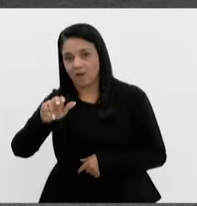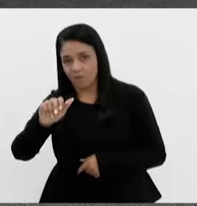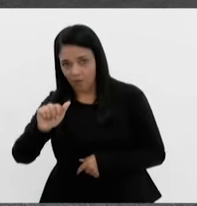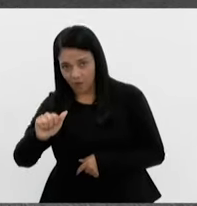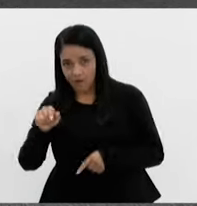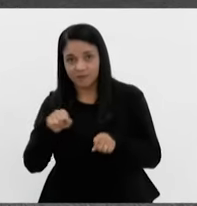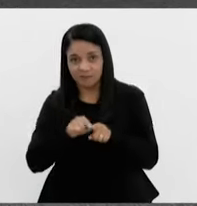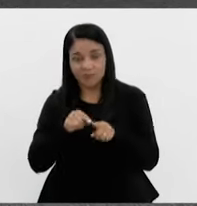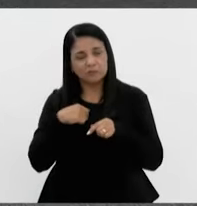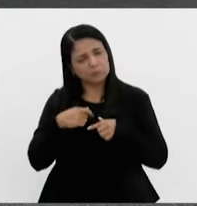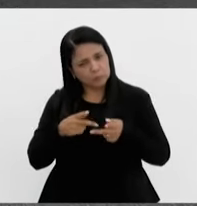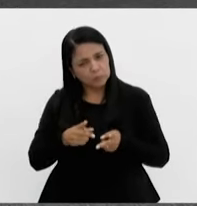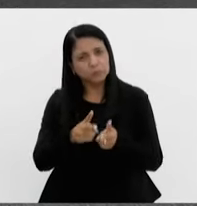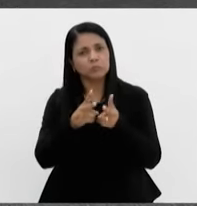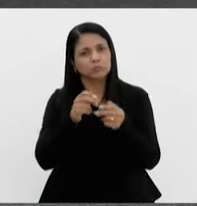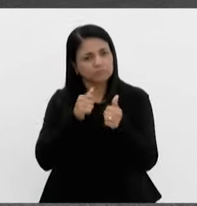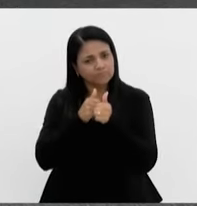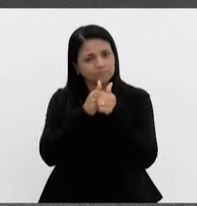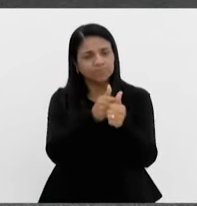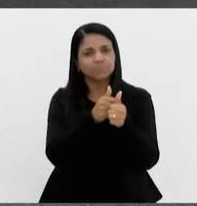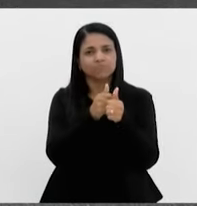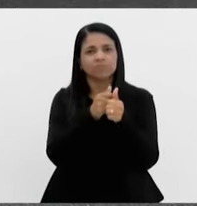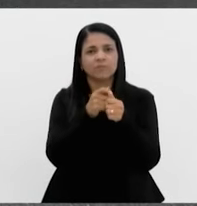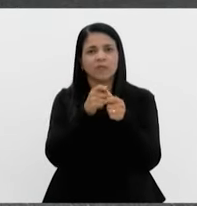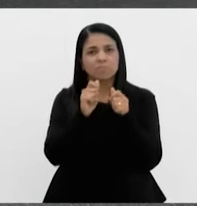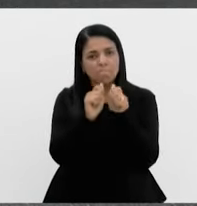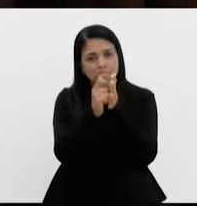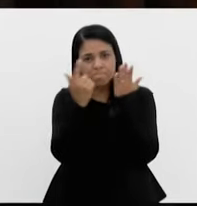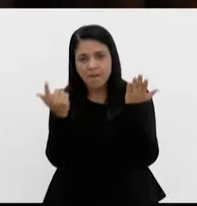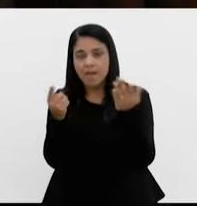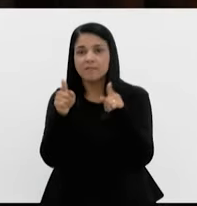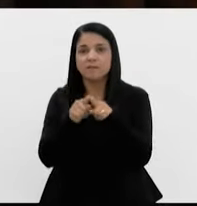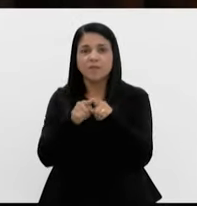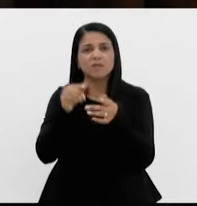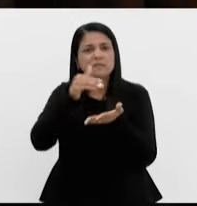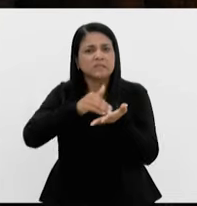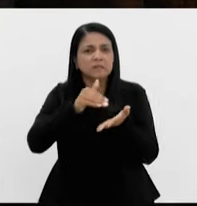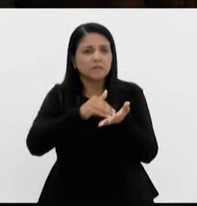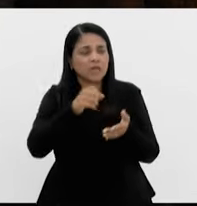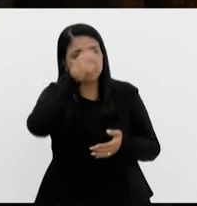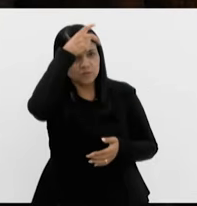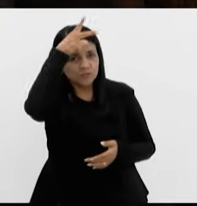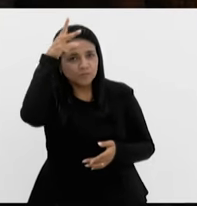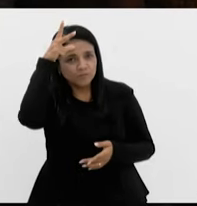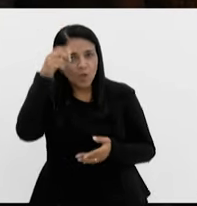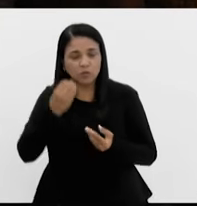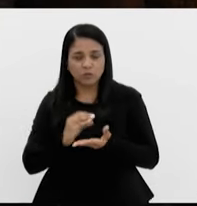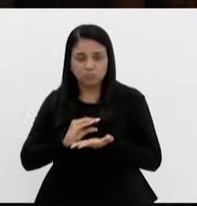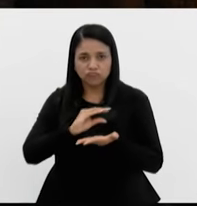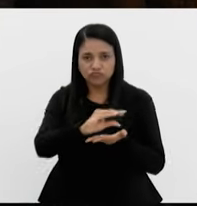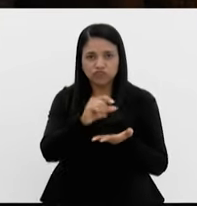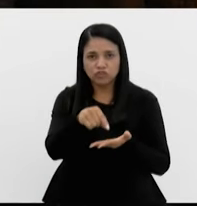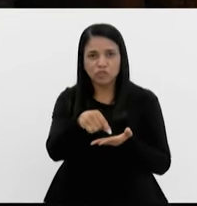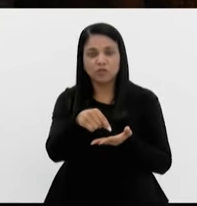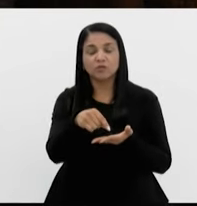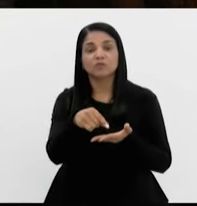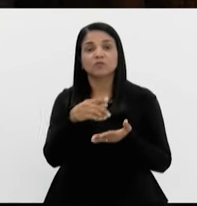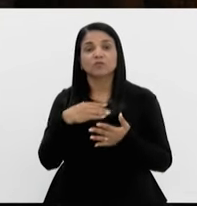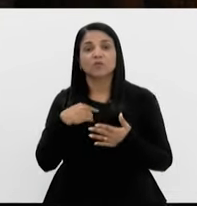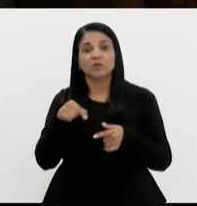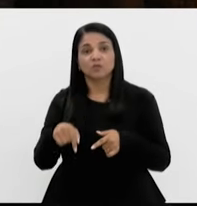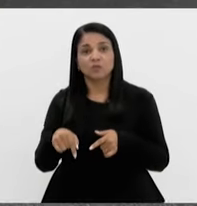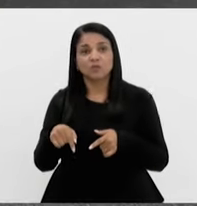deputado na grande imprensa o secretário municipal que tá dando dinheiro para o MST na Cidade do Rio de Janeiro é filho do